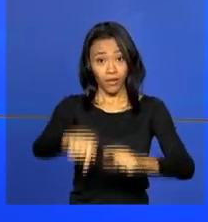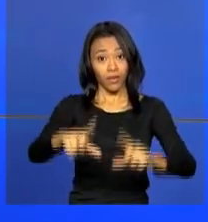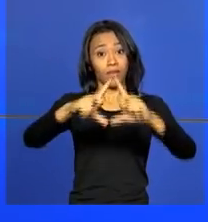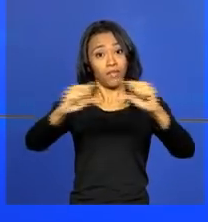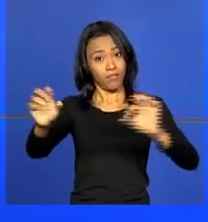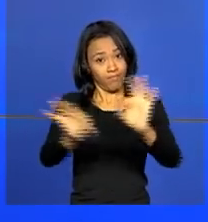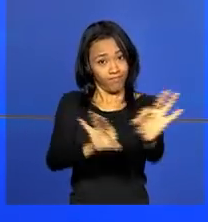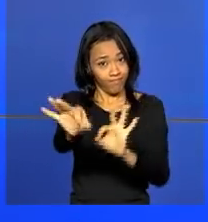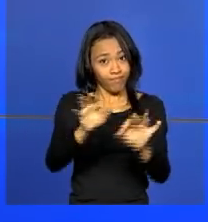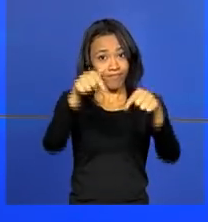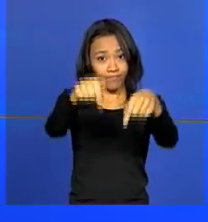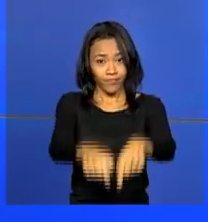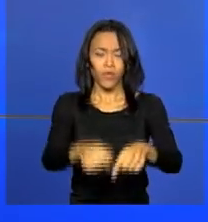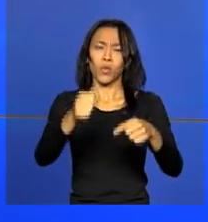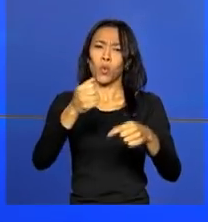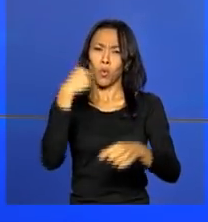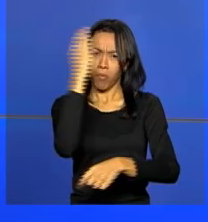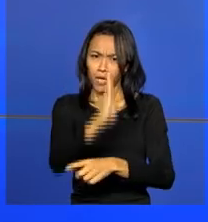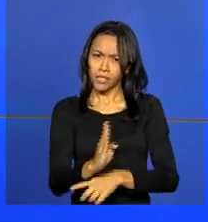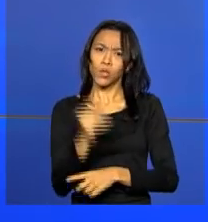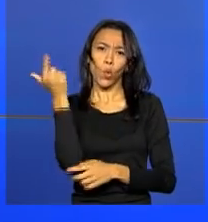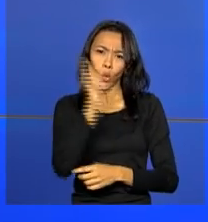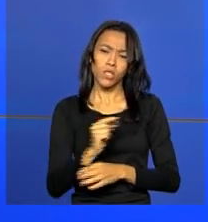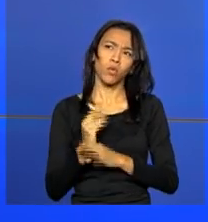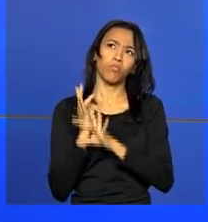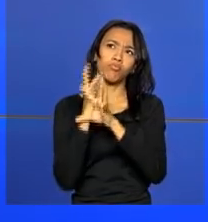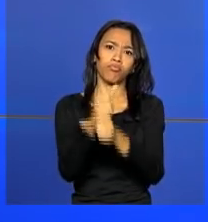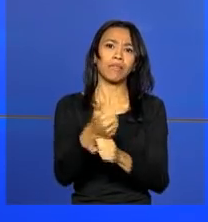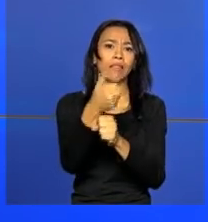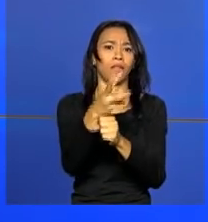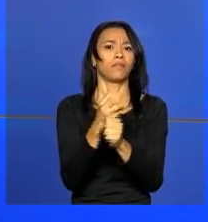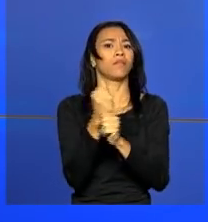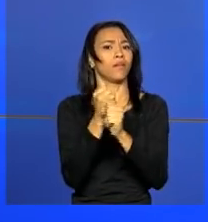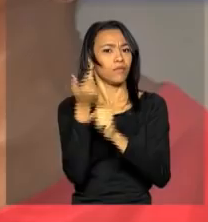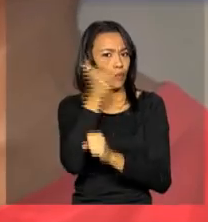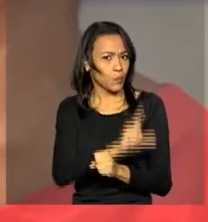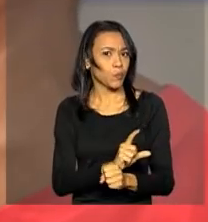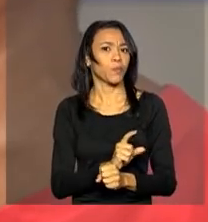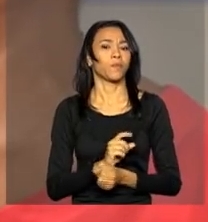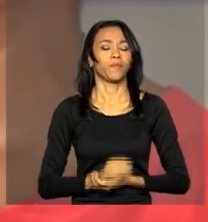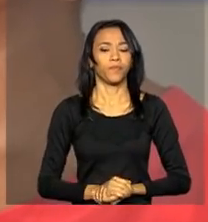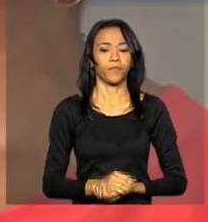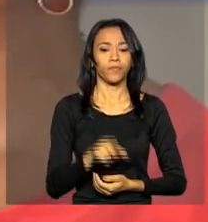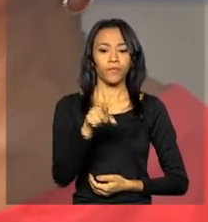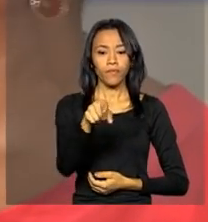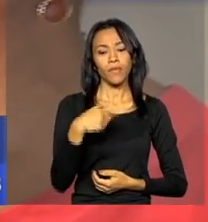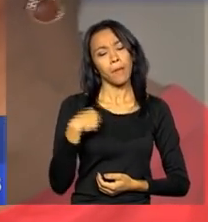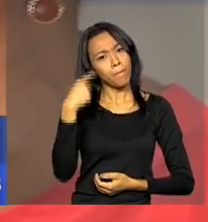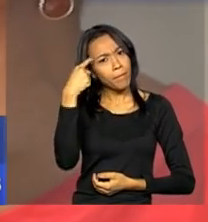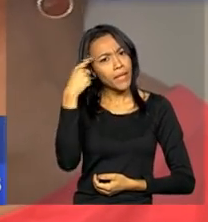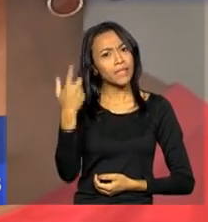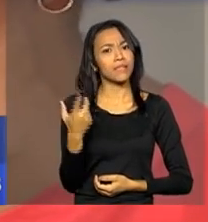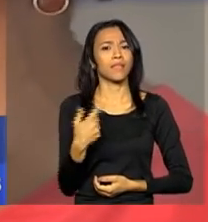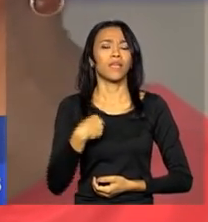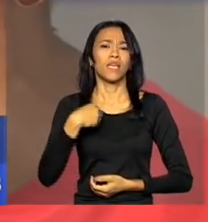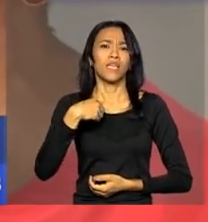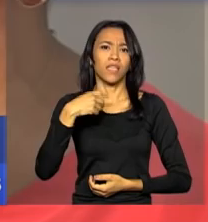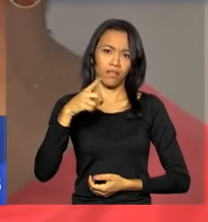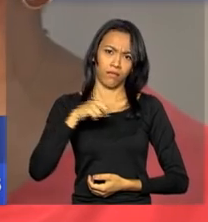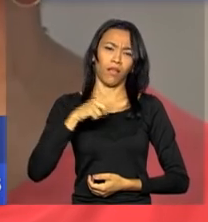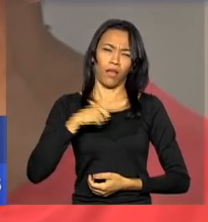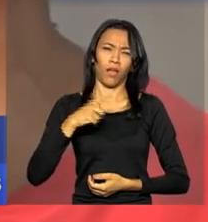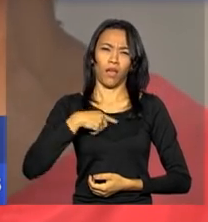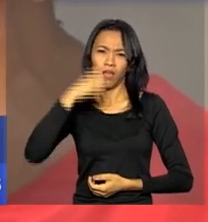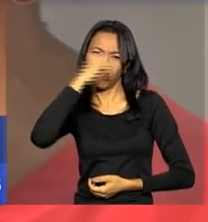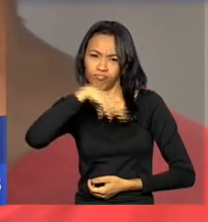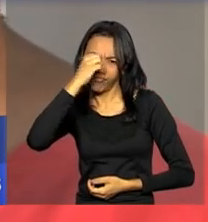o Brasil teve muitos avanços na área nos últimos 13 anos. Eu penso que os casos de intolerância que nós ainda